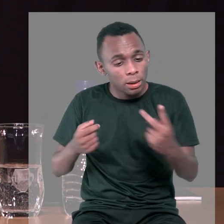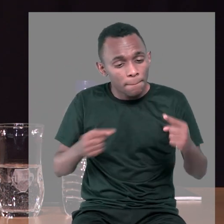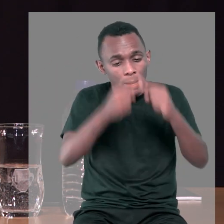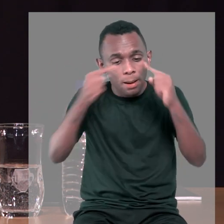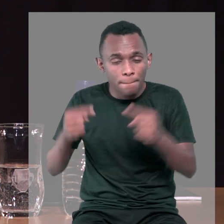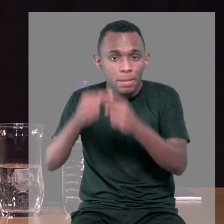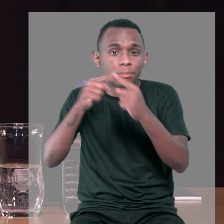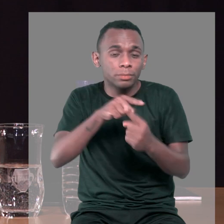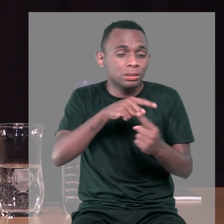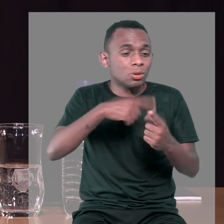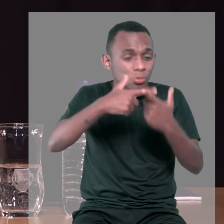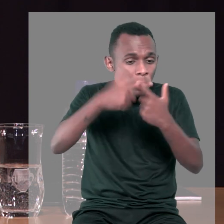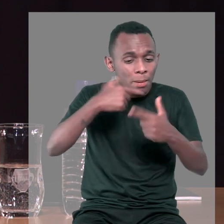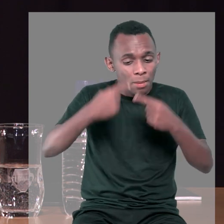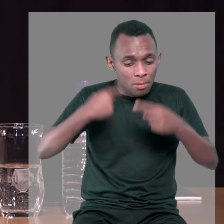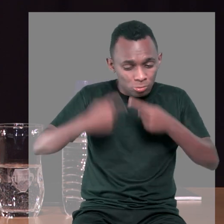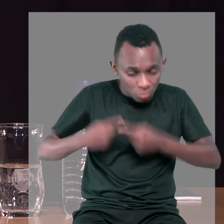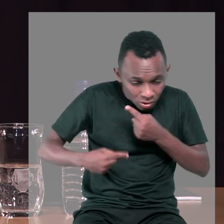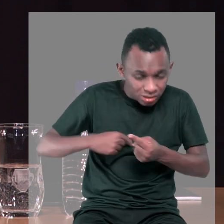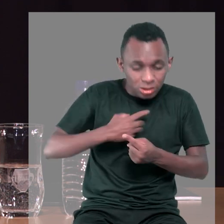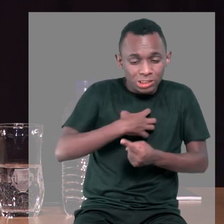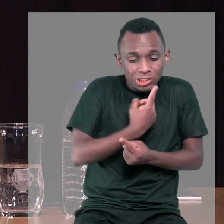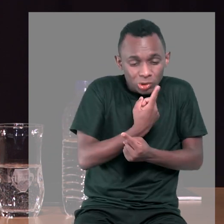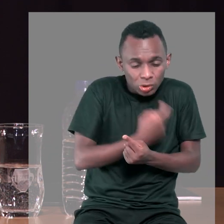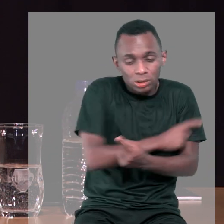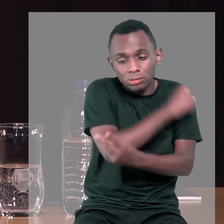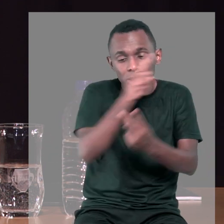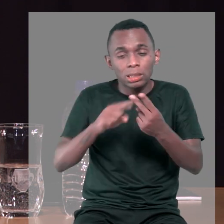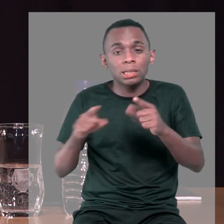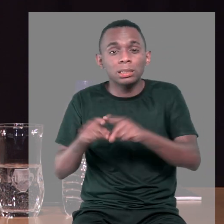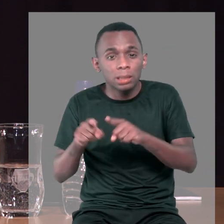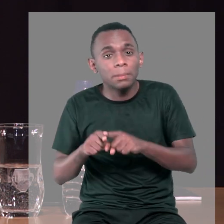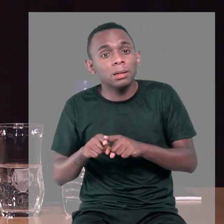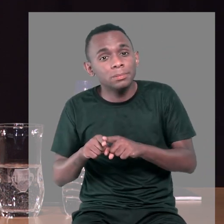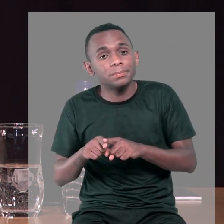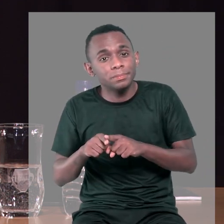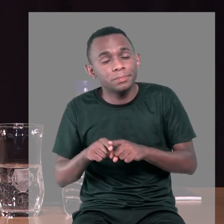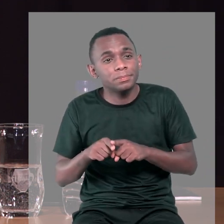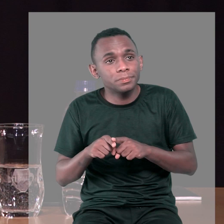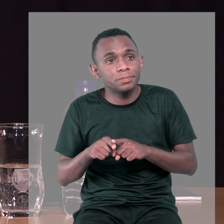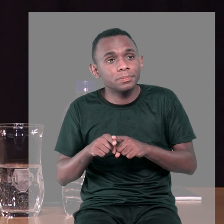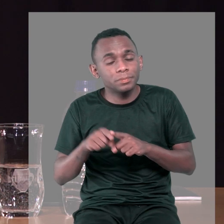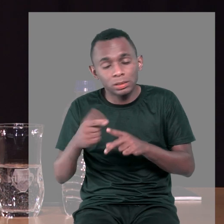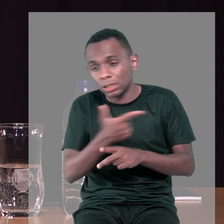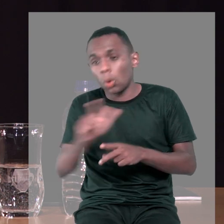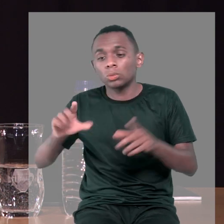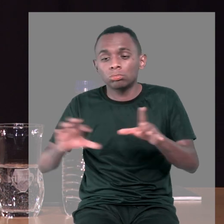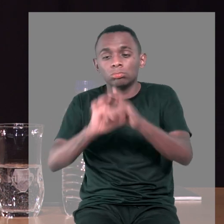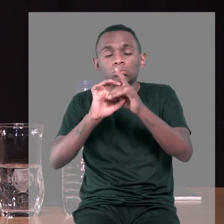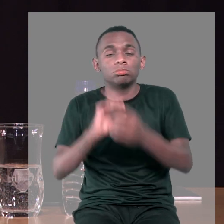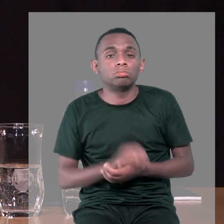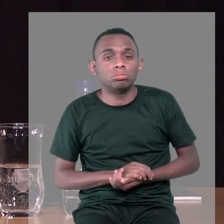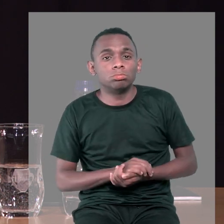atrofia da capacidade de agir no espaço público com o outro. A solidão